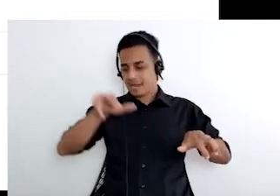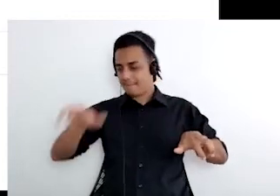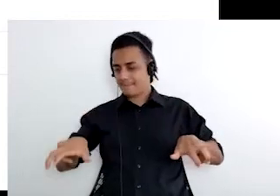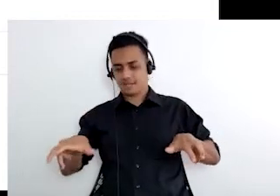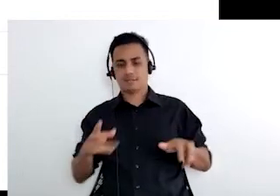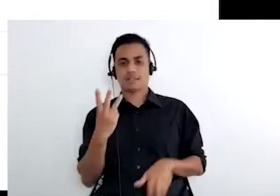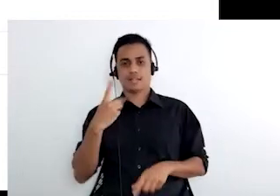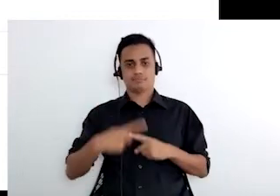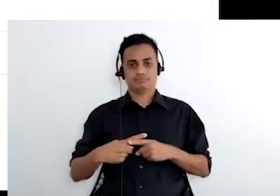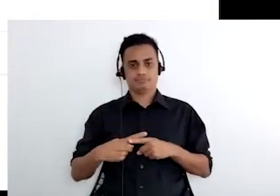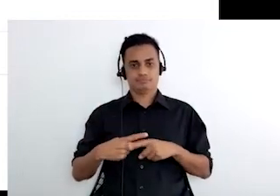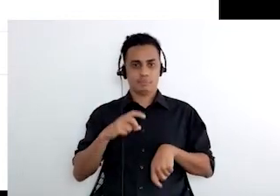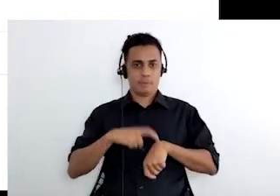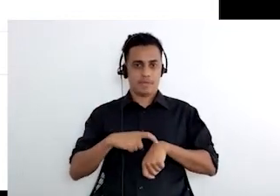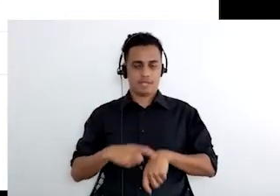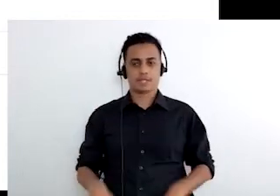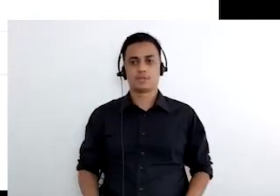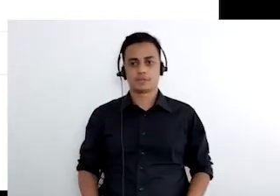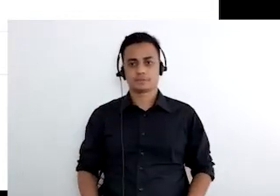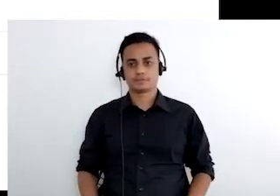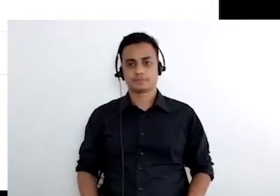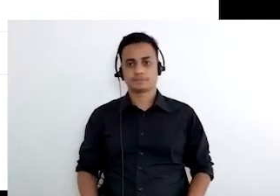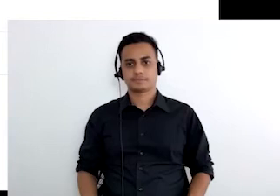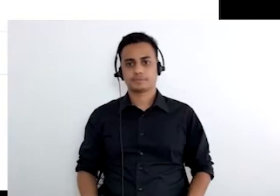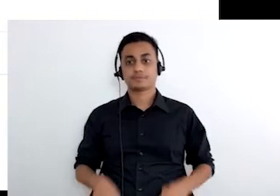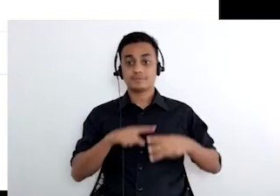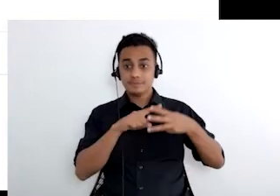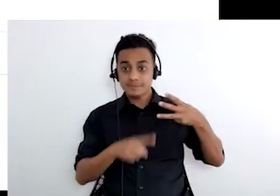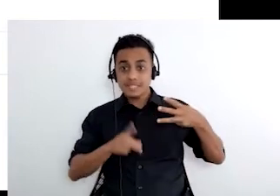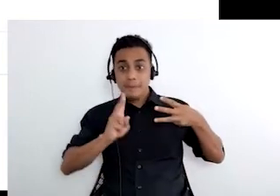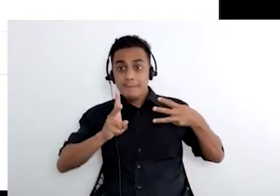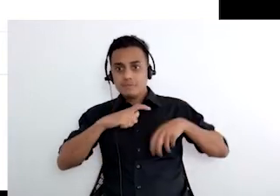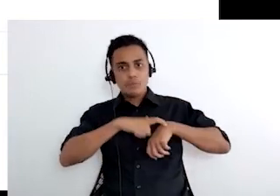Ó, tocou todas no mesmo momento.